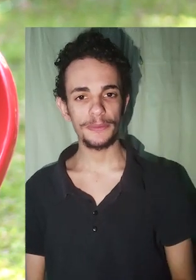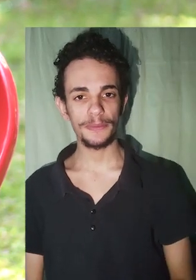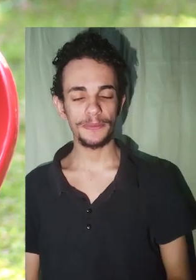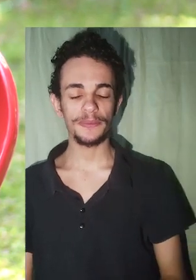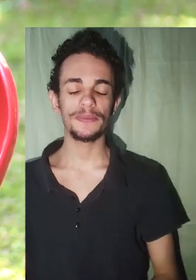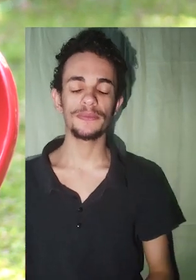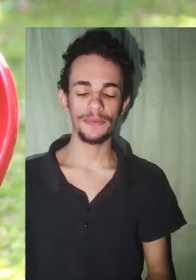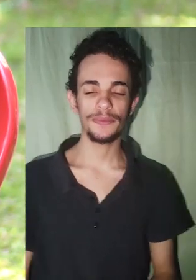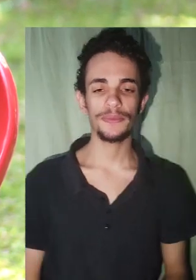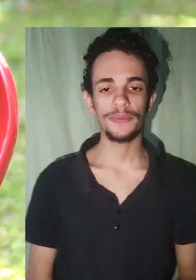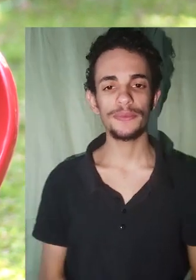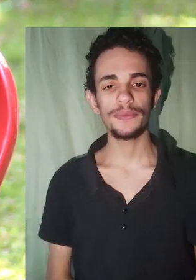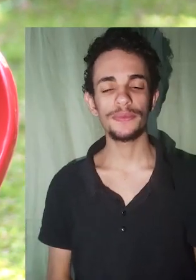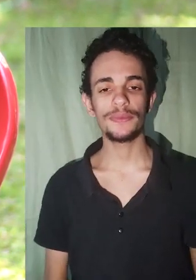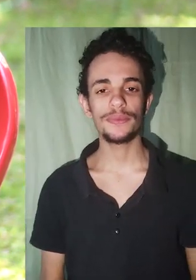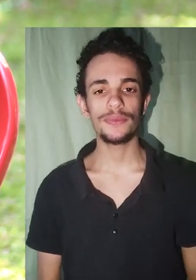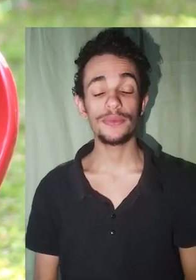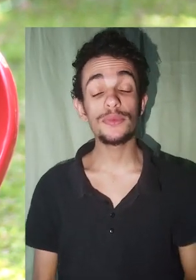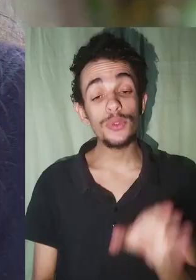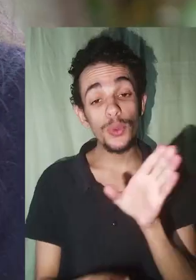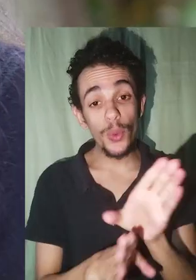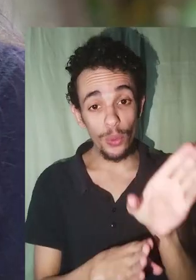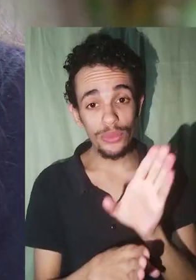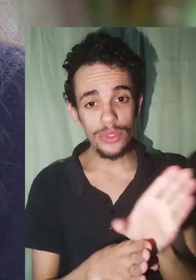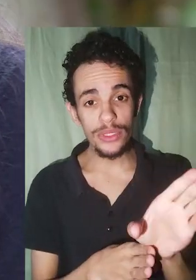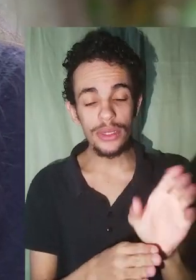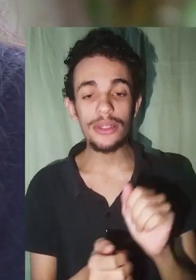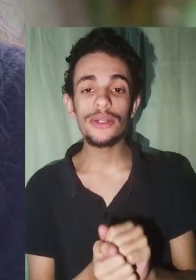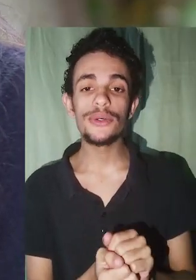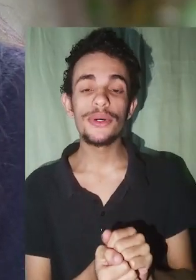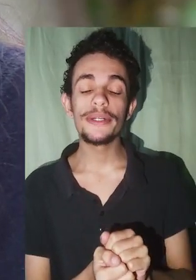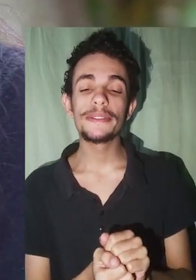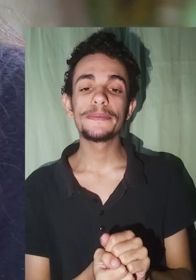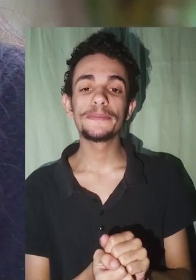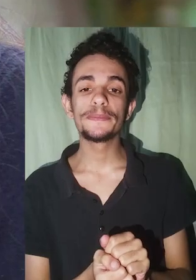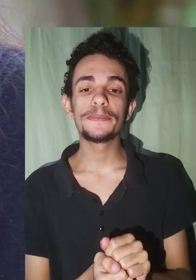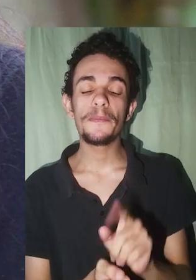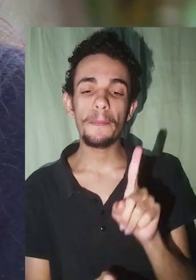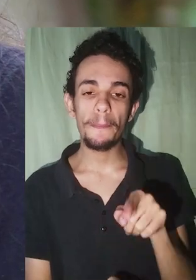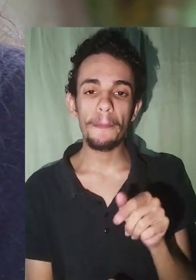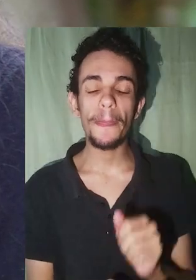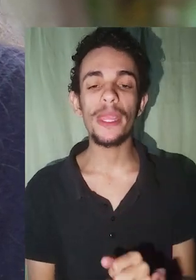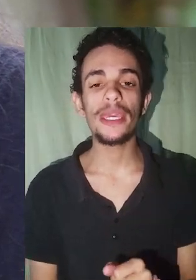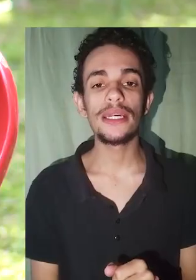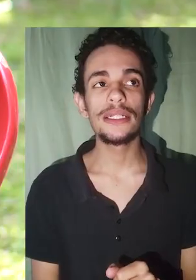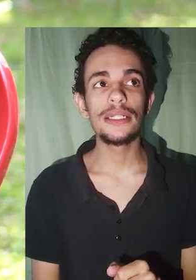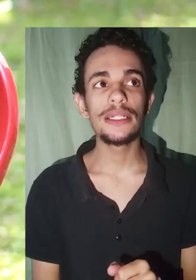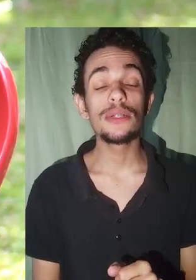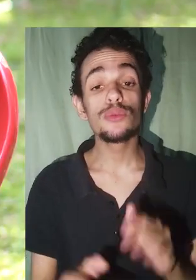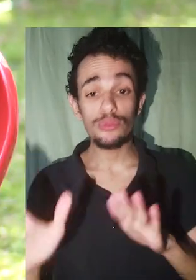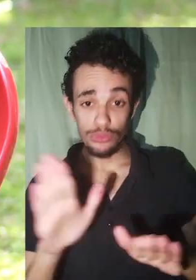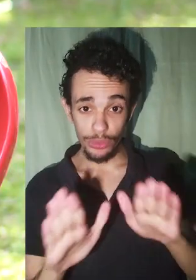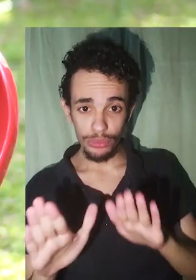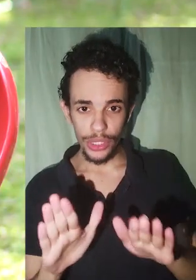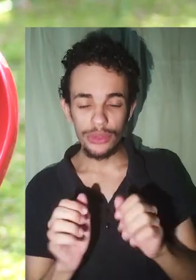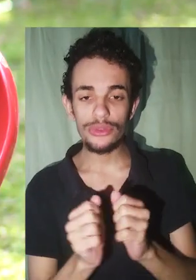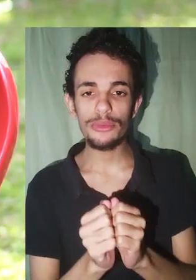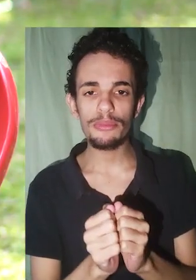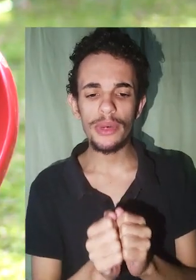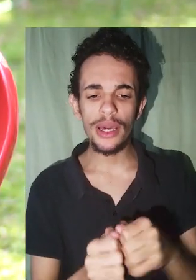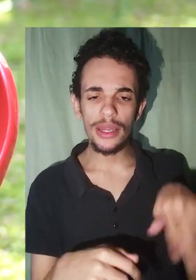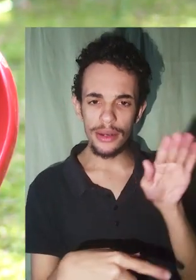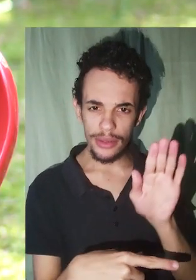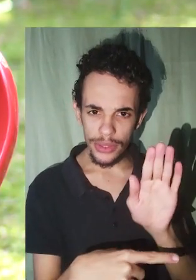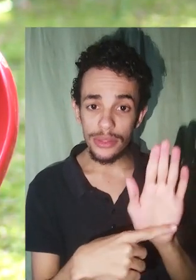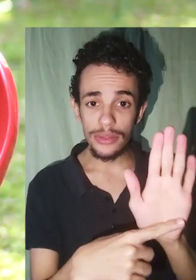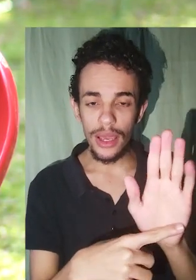relação à pessoa com deficiência foi construído por pessoas com deficiência. O Conselho Municipal dos Direitos da Pessoa com Deficiência de Itajaí. Então é um movimento de controle